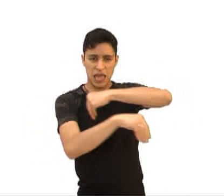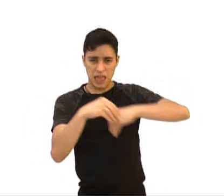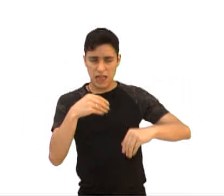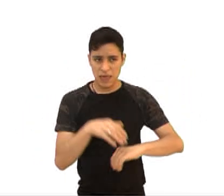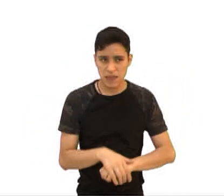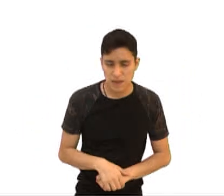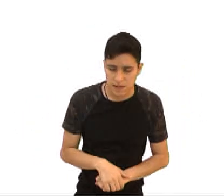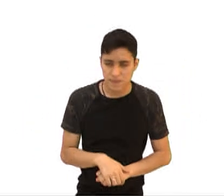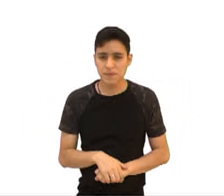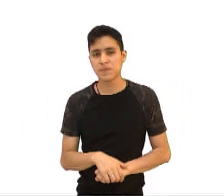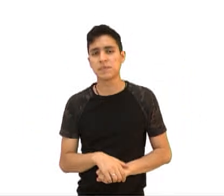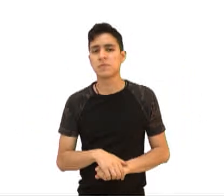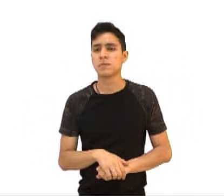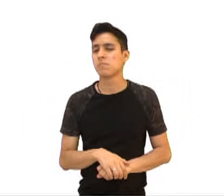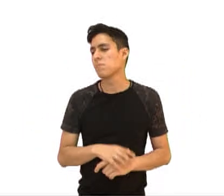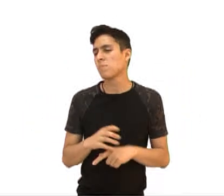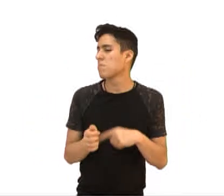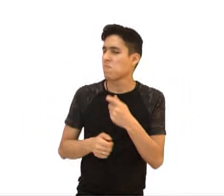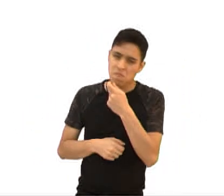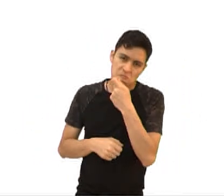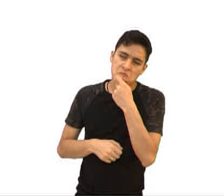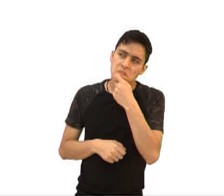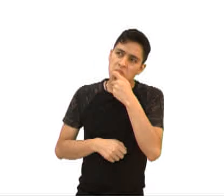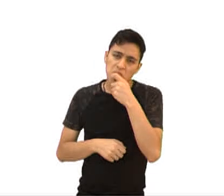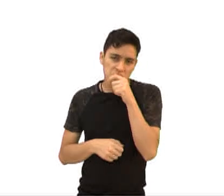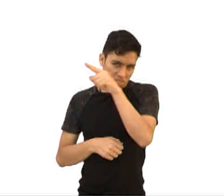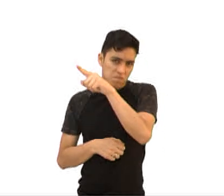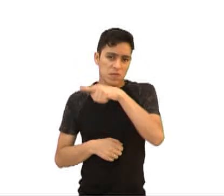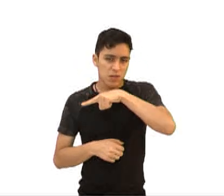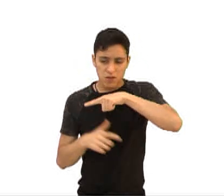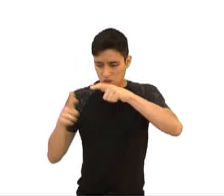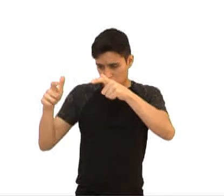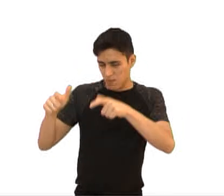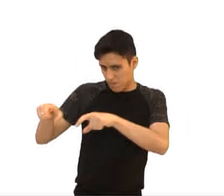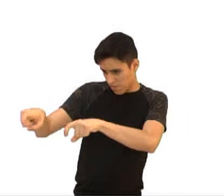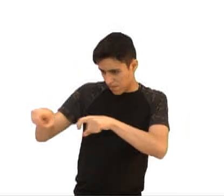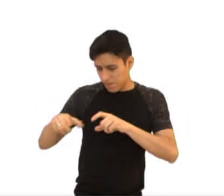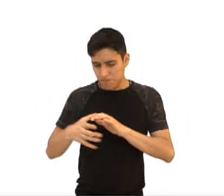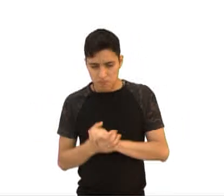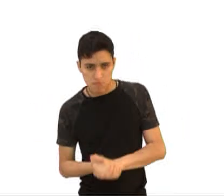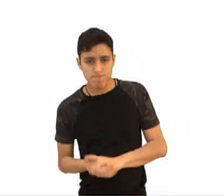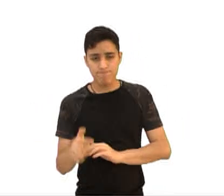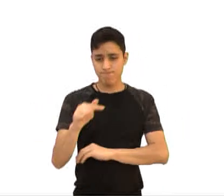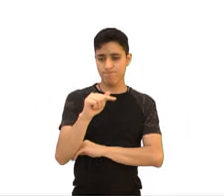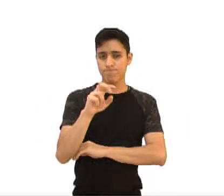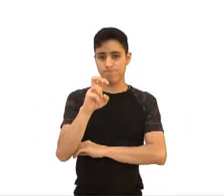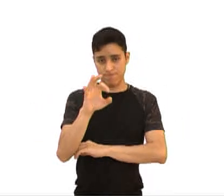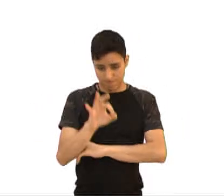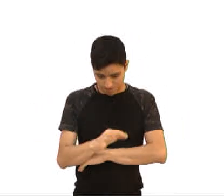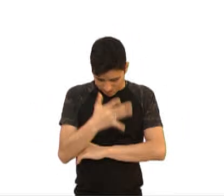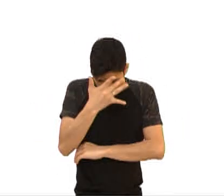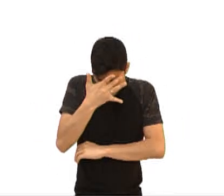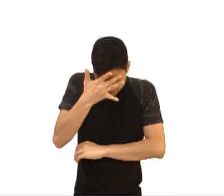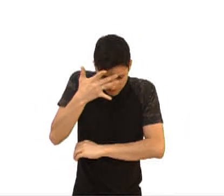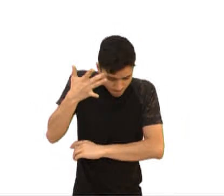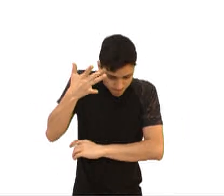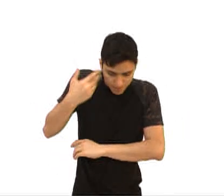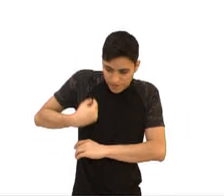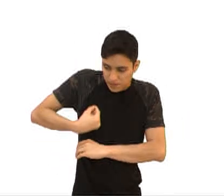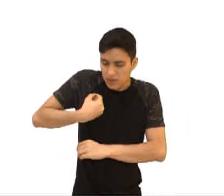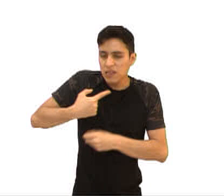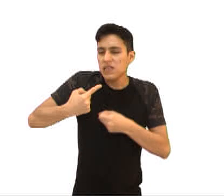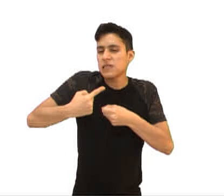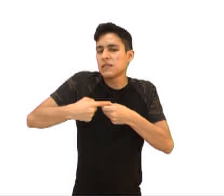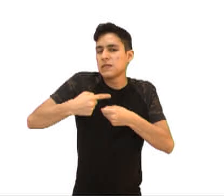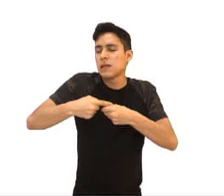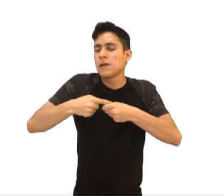diz que totalmente urbanizado ainda tem algum resquício em área rural, né? 75% da população vive nas cidades grandes